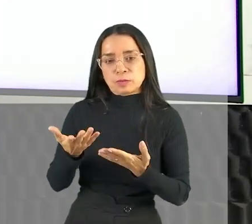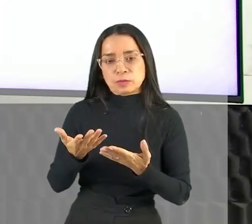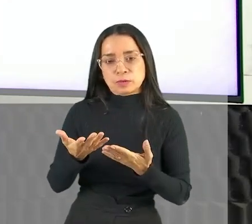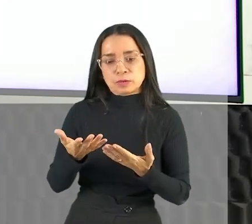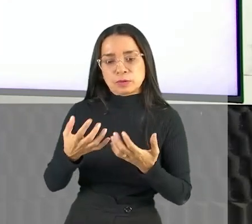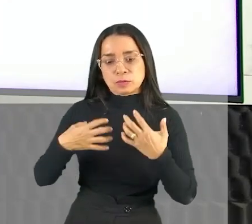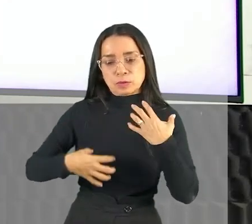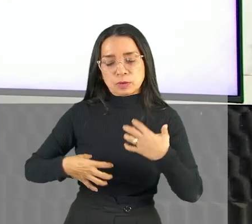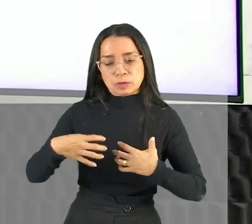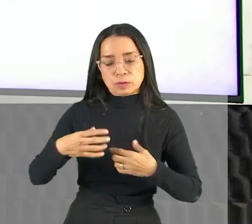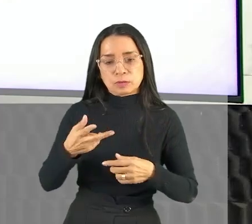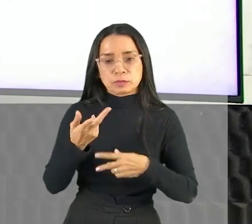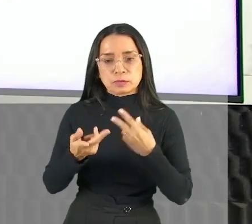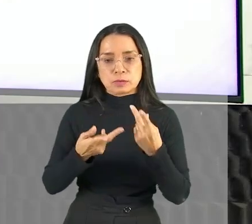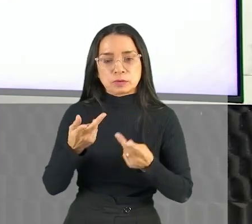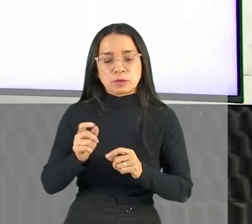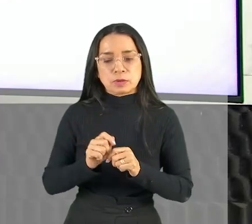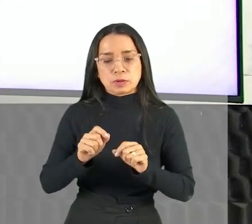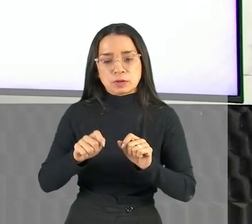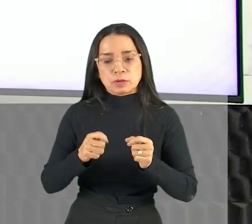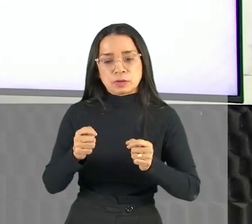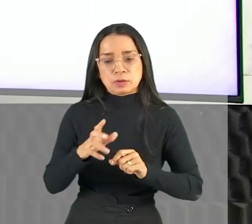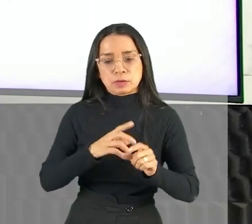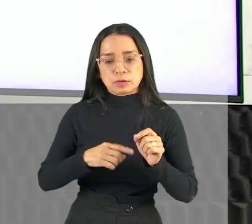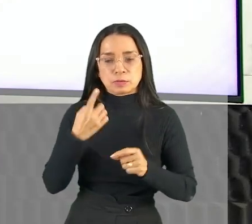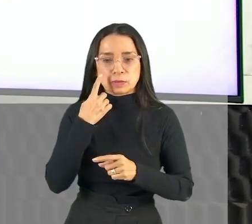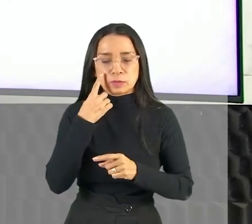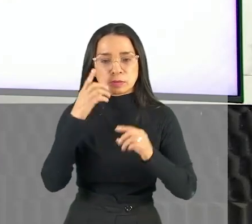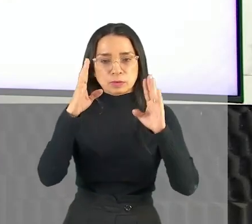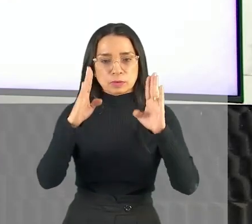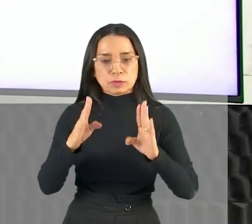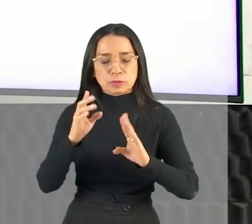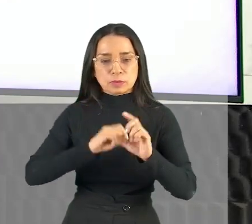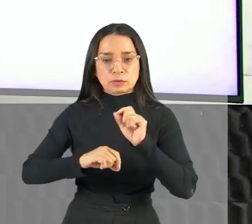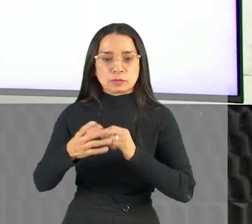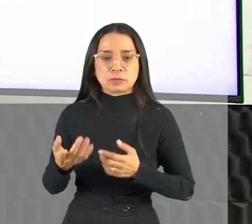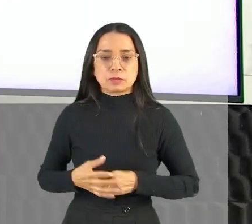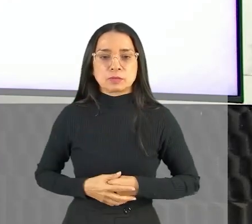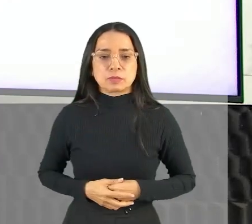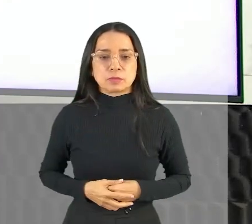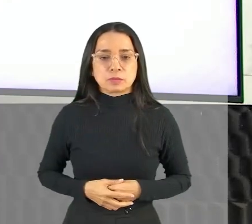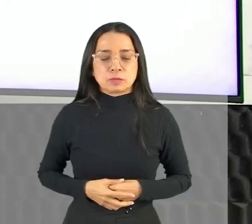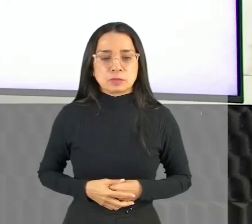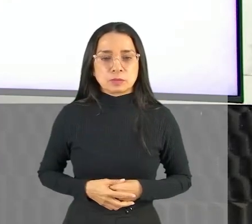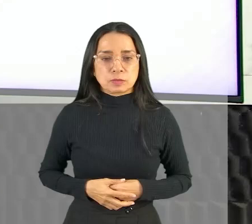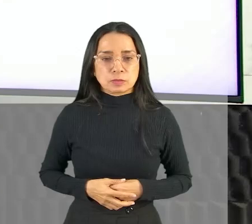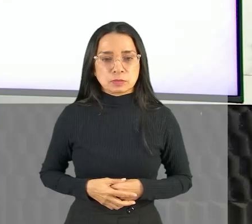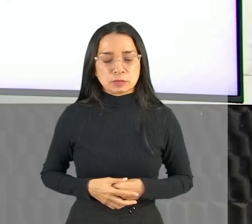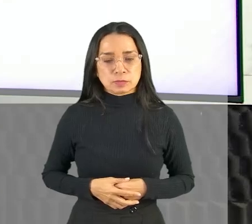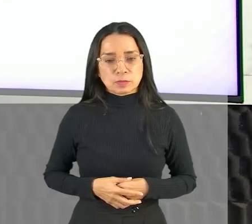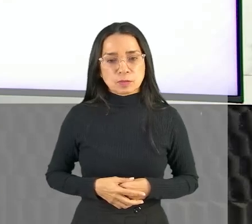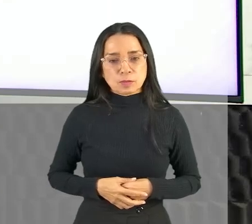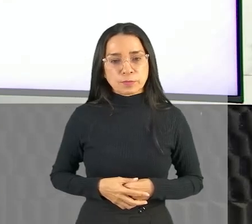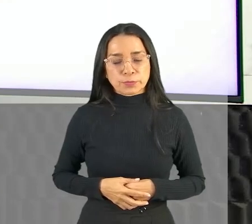de análise, né? Que é um outro termo que a gente pode utilizar. Síntese e análise.